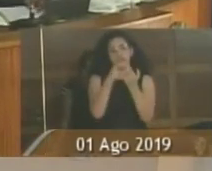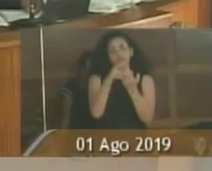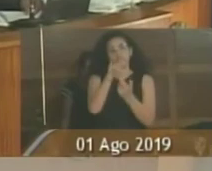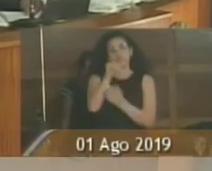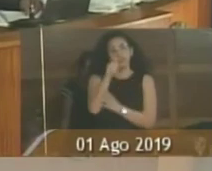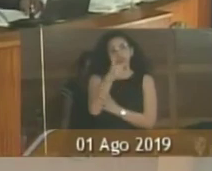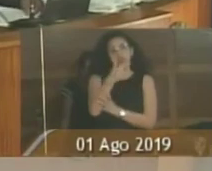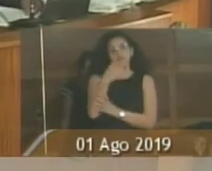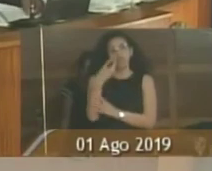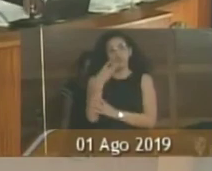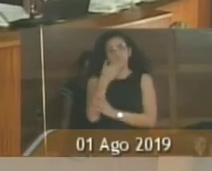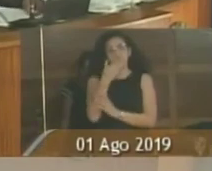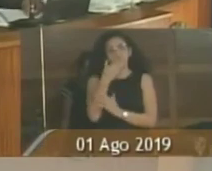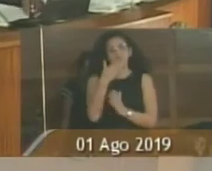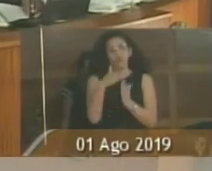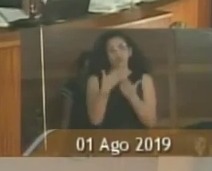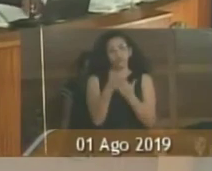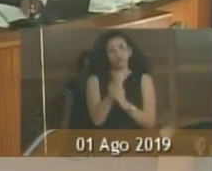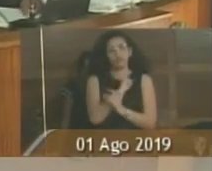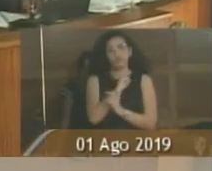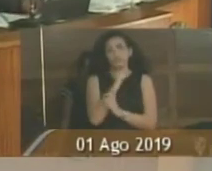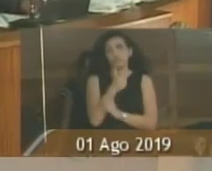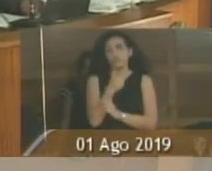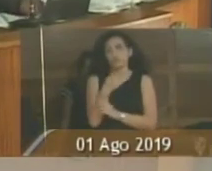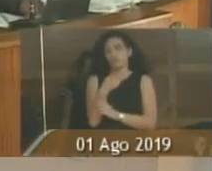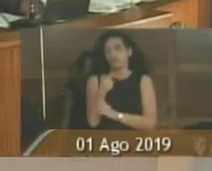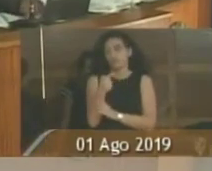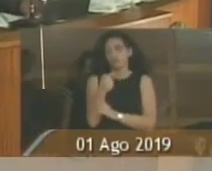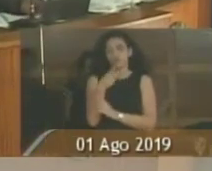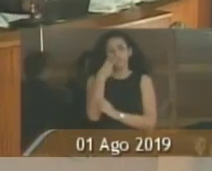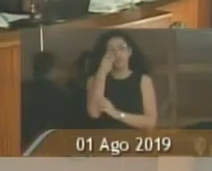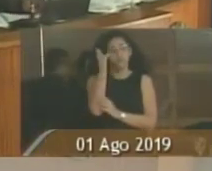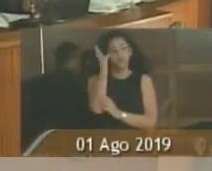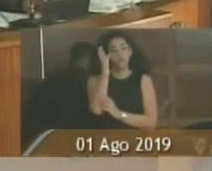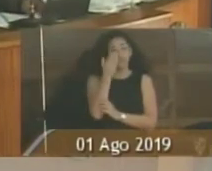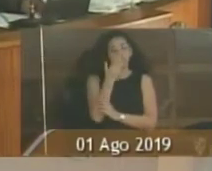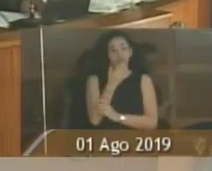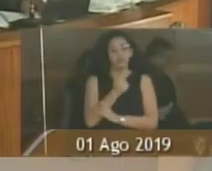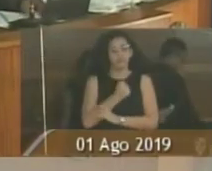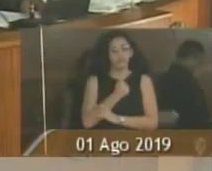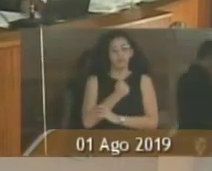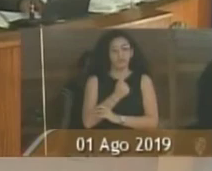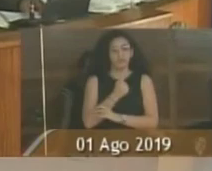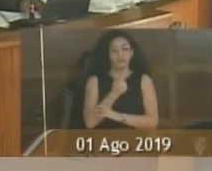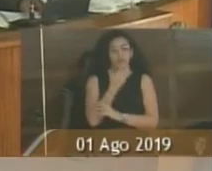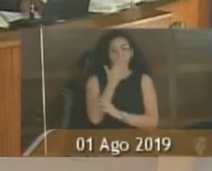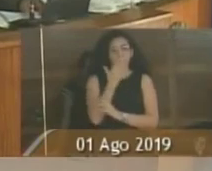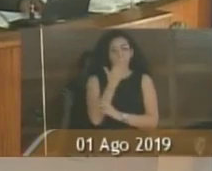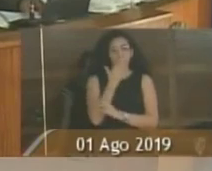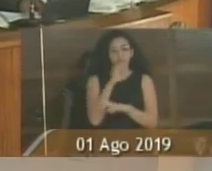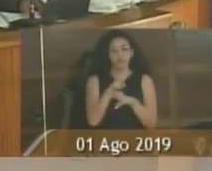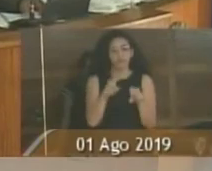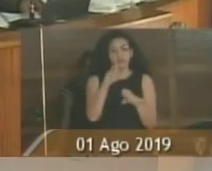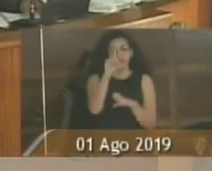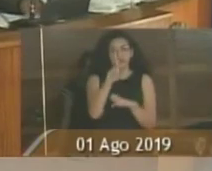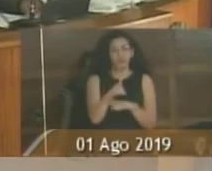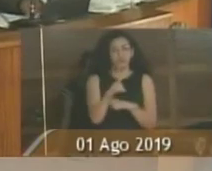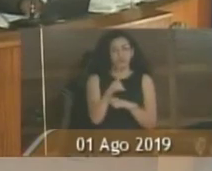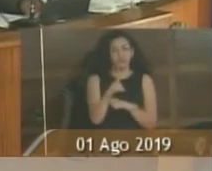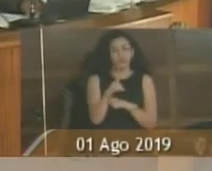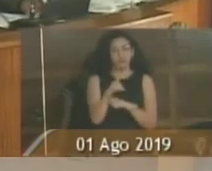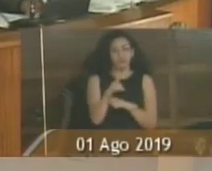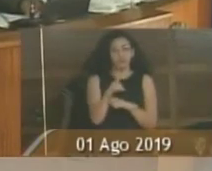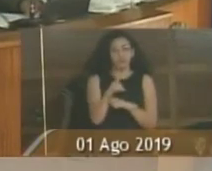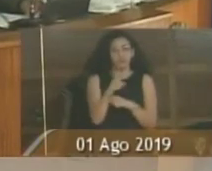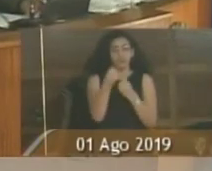maio. Discussão única, requerimento número 247, de autoria do vereador Claudinho, solicitando que a mesa diretora